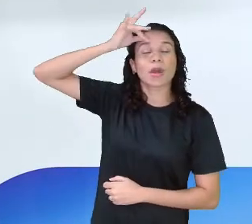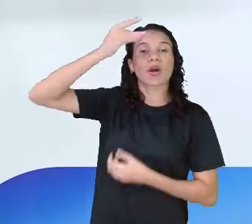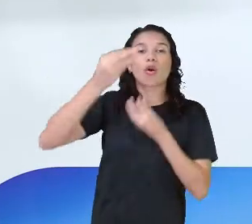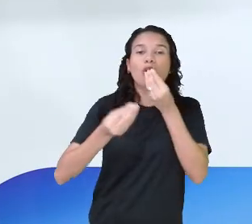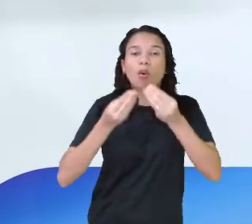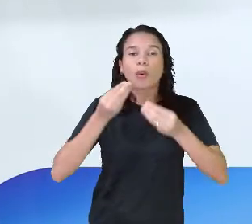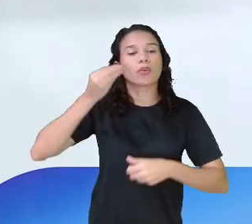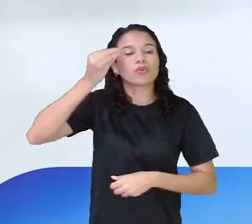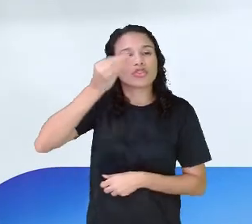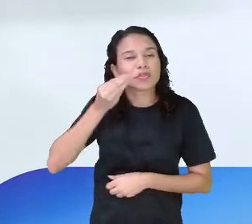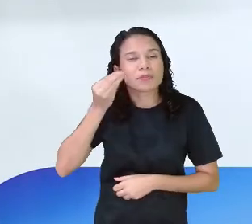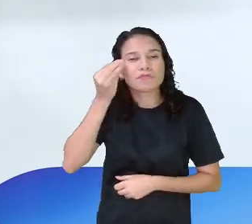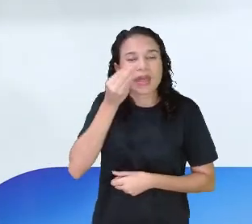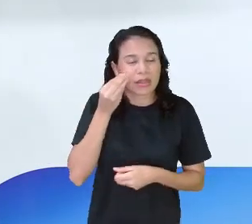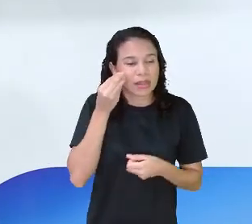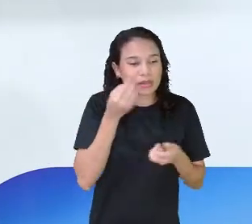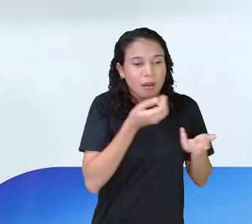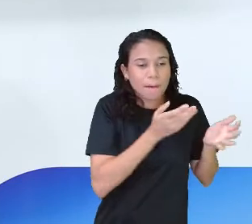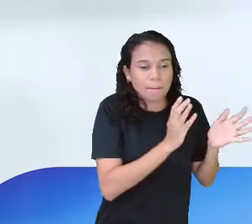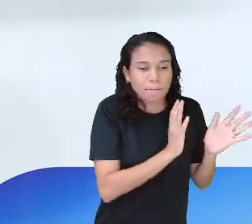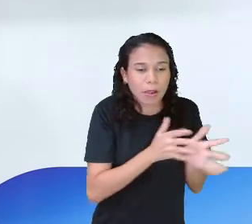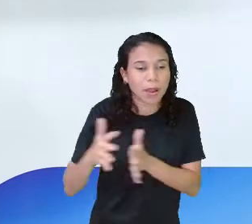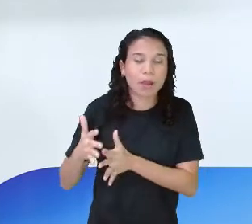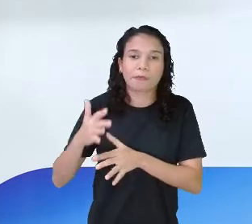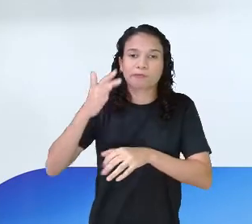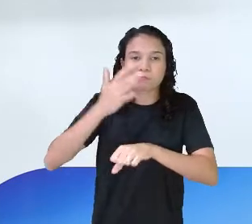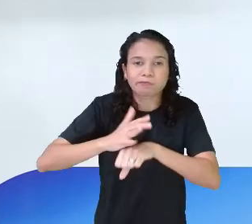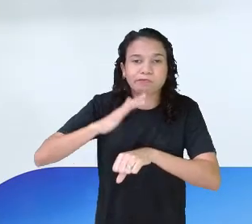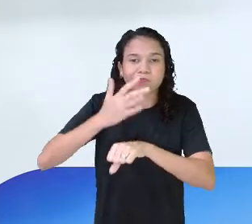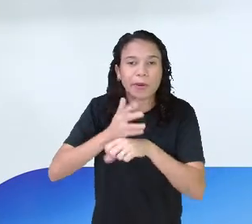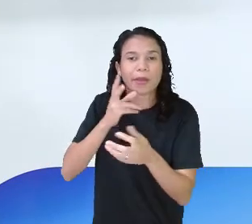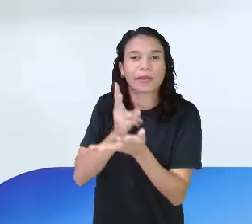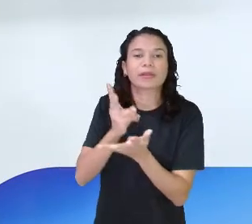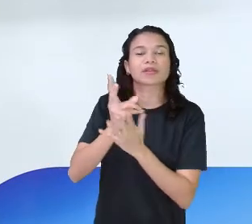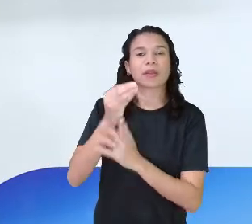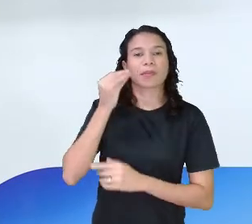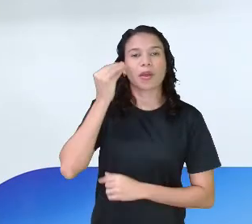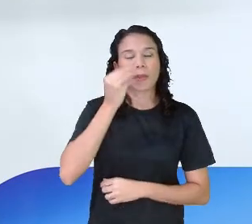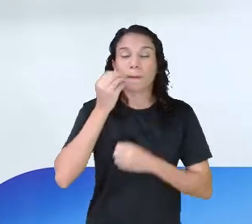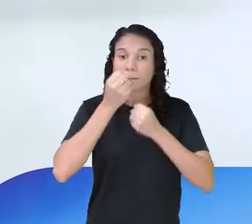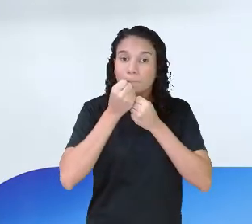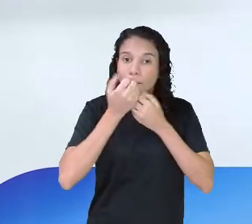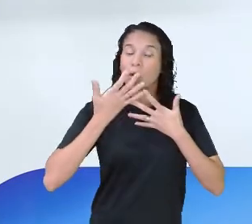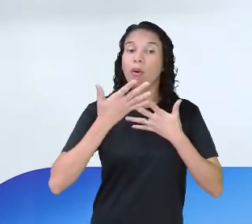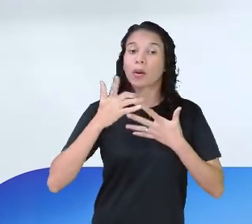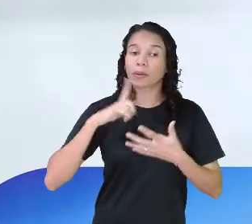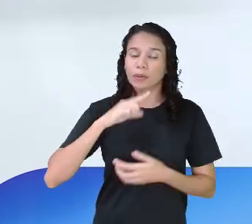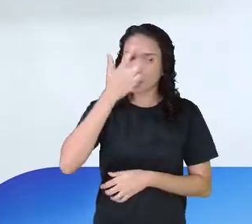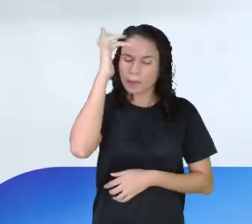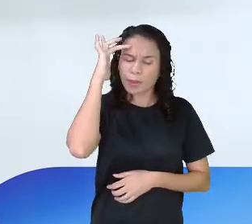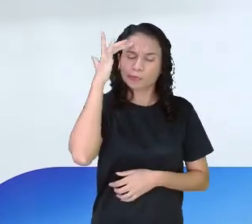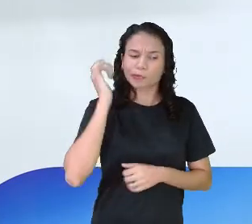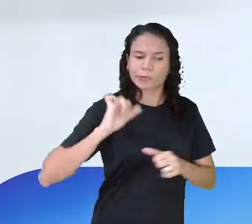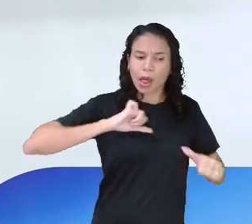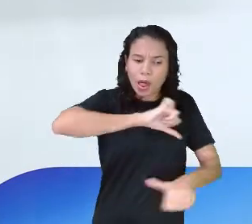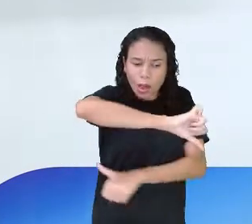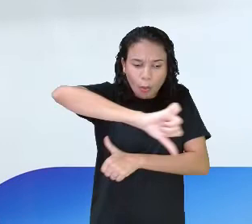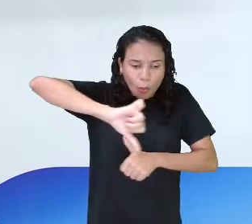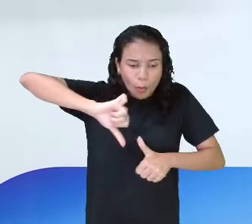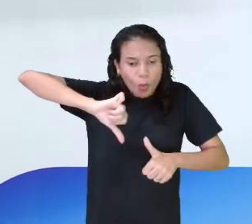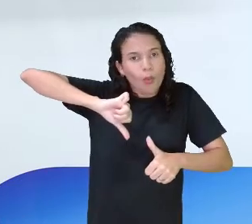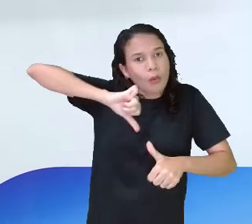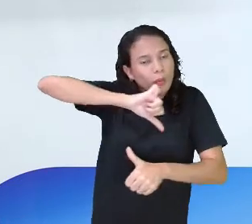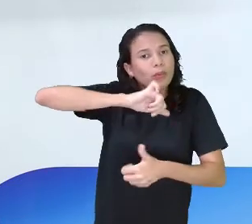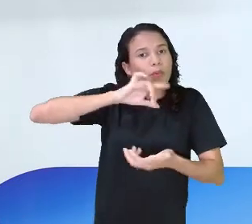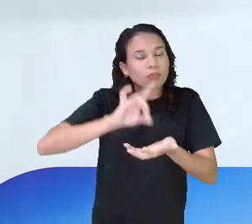de experiências, uma sequência, uma regularidade de experiências significativas que fizeram com que ela se transformasse, que fizeram